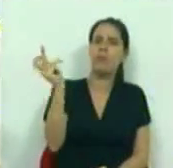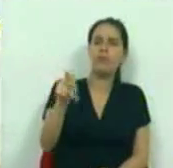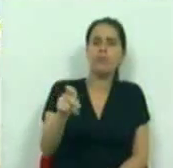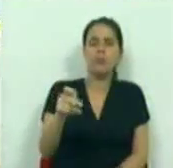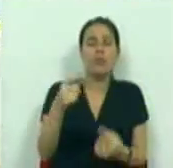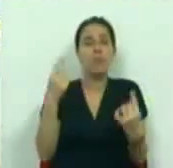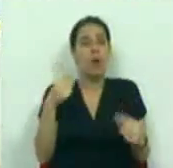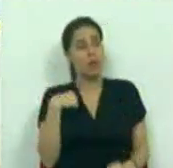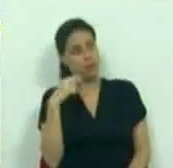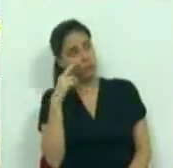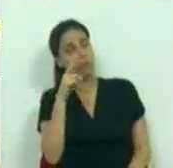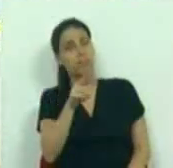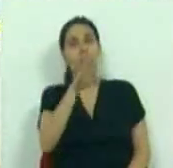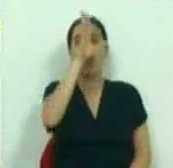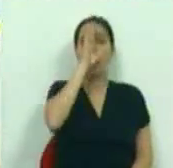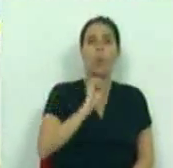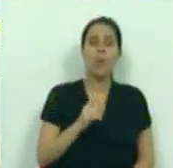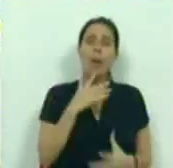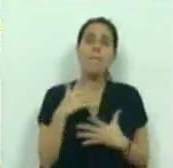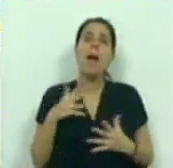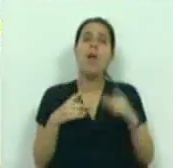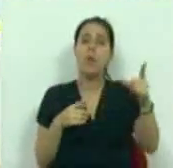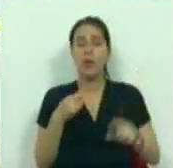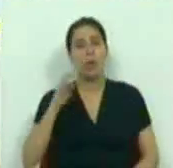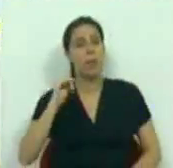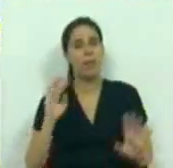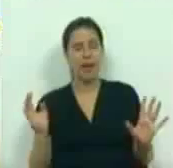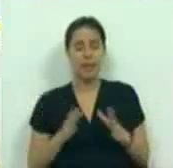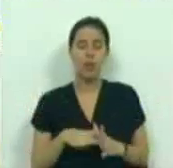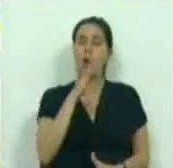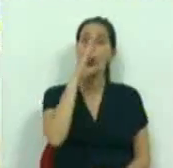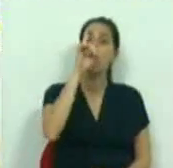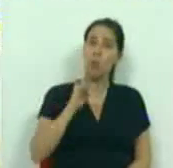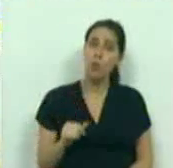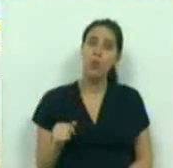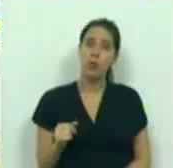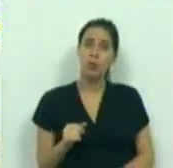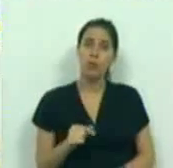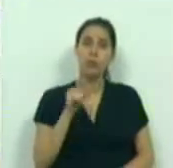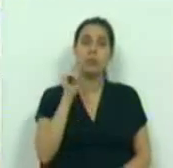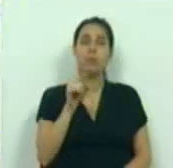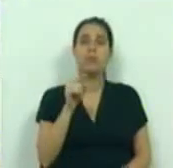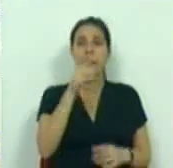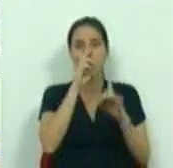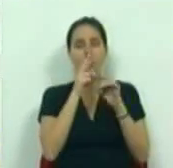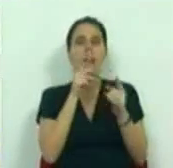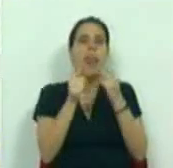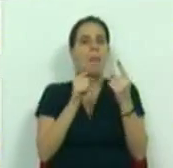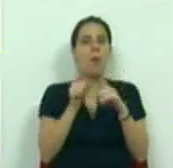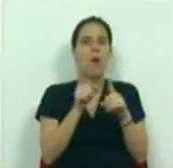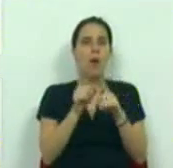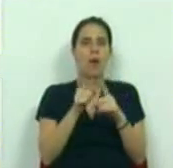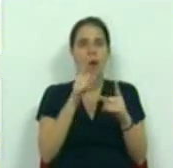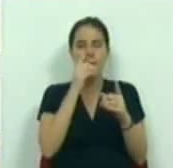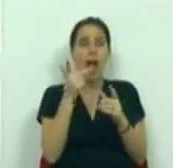namoro que ainda agora vimos entre o Governo, entre a maioria e o PS. Curioso é que quando esse namoro passa pelo pau de